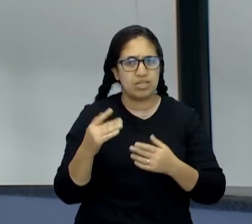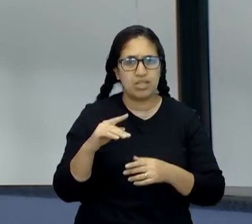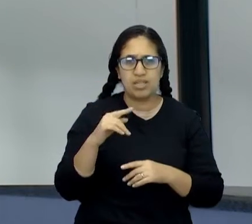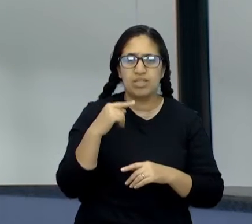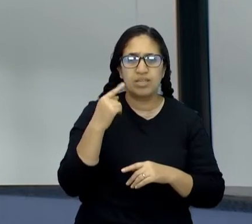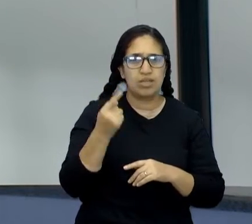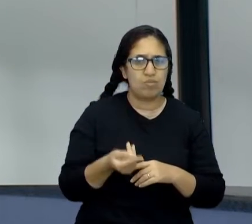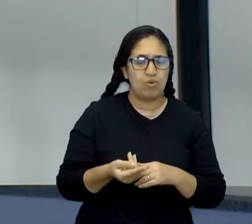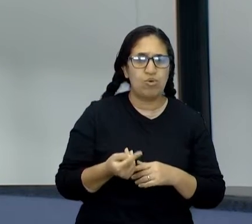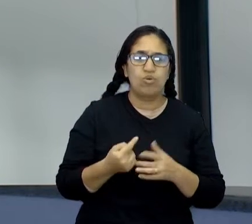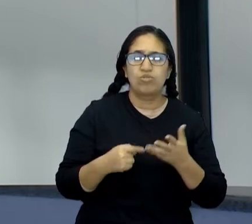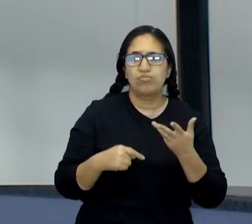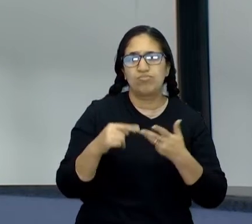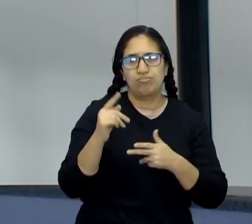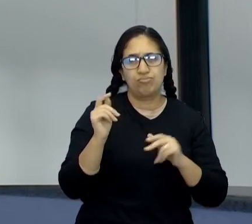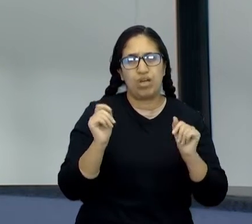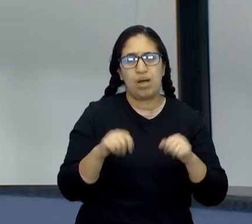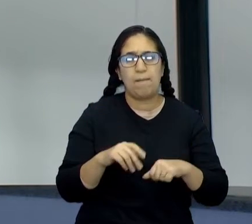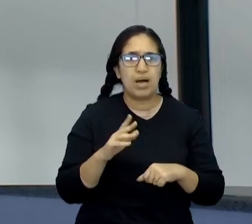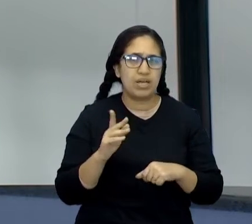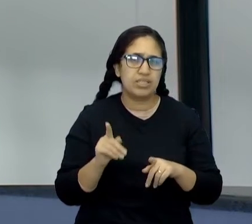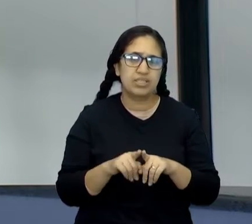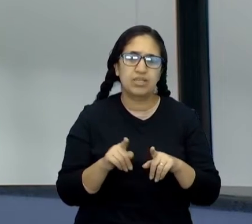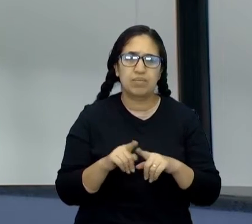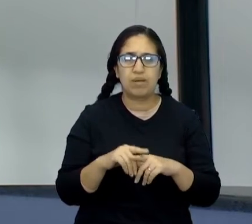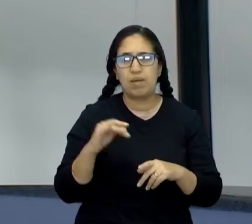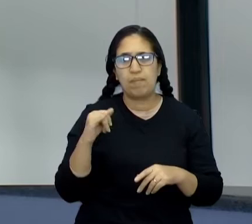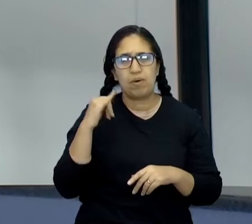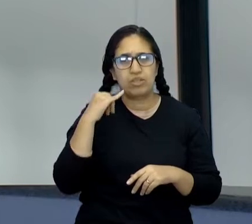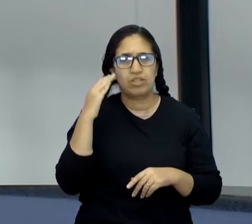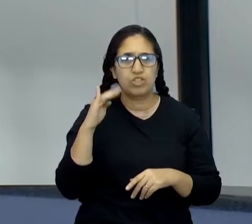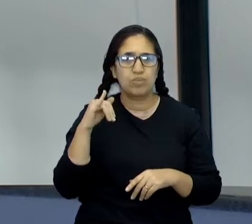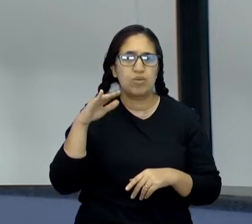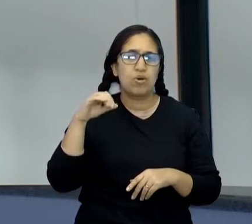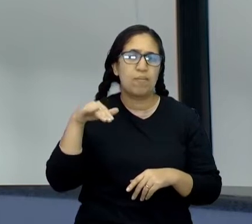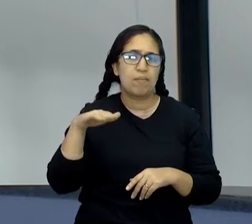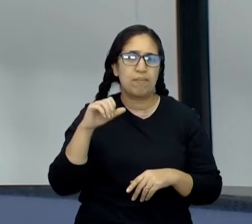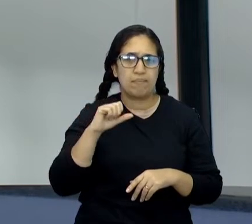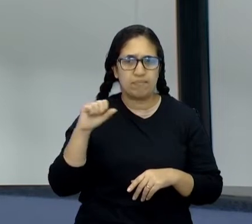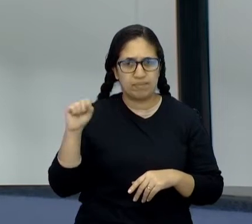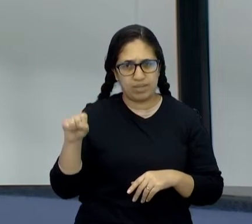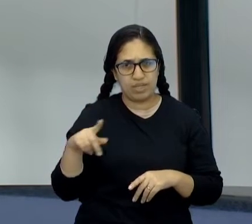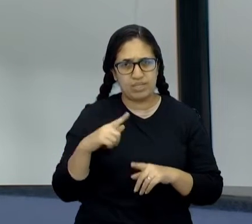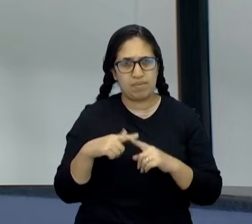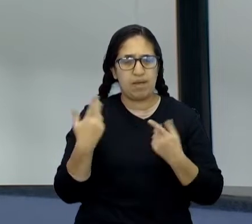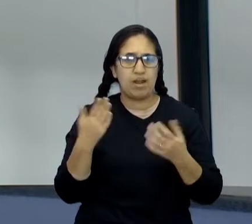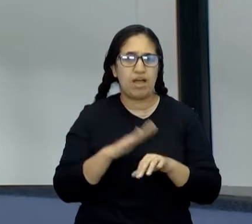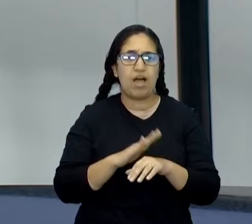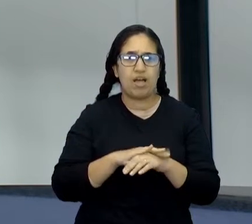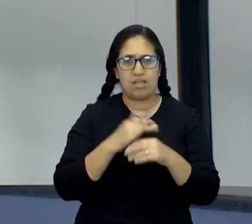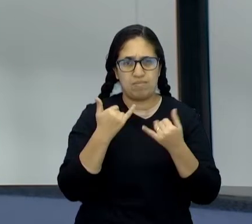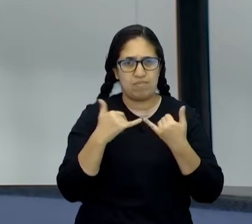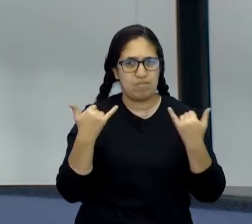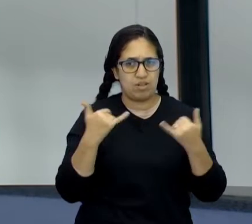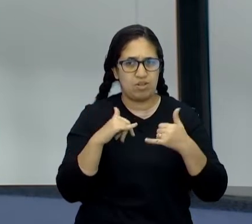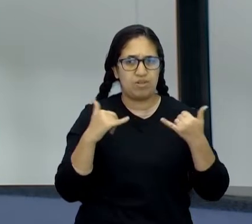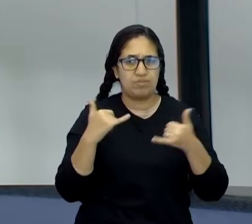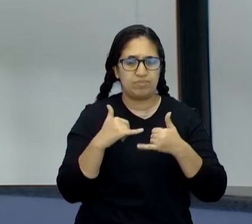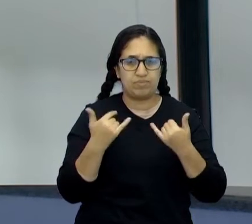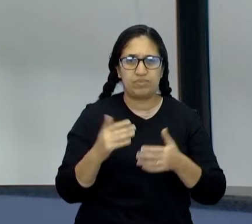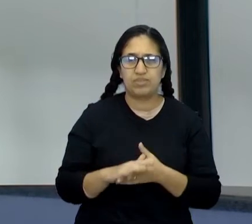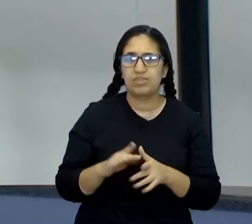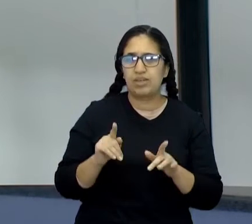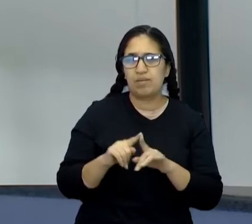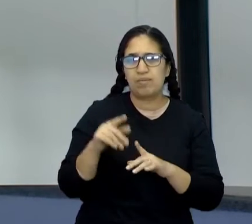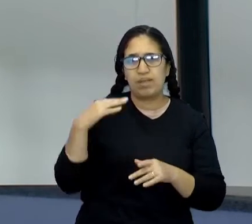vai ver quais os potenciais e a importância da biomassa aqui na produção de eletricidade e, por fim,